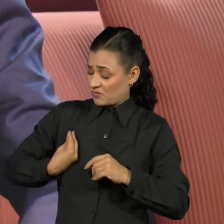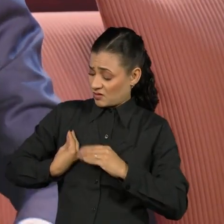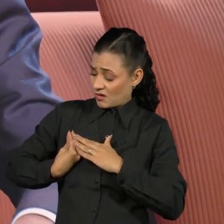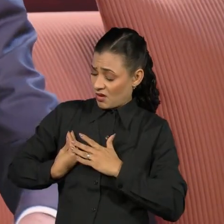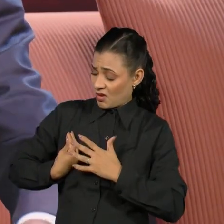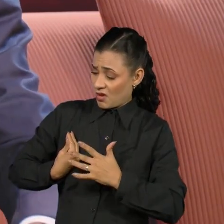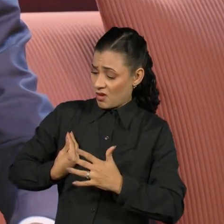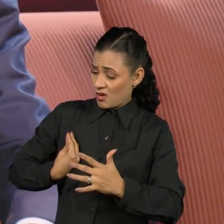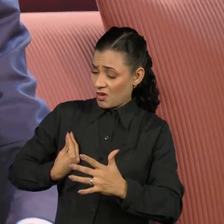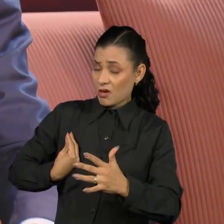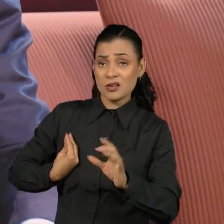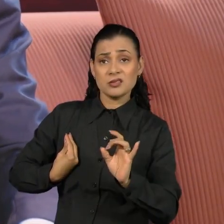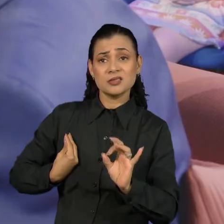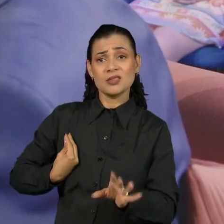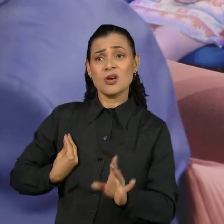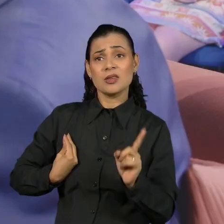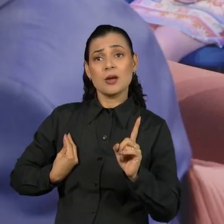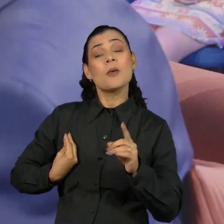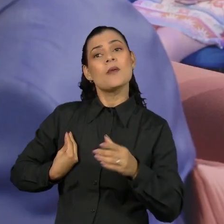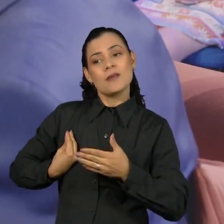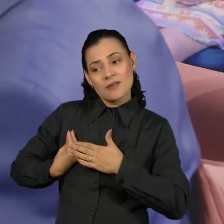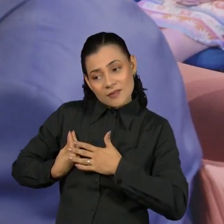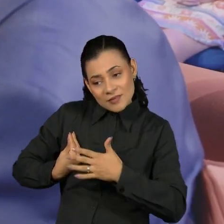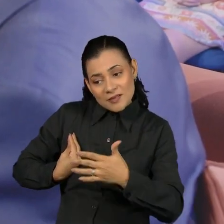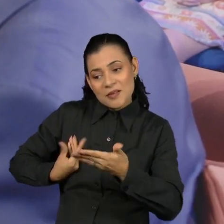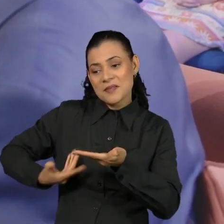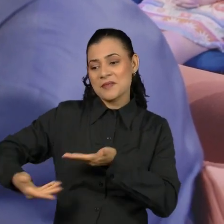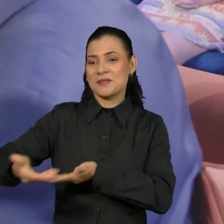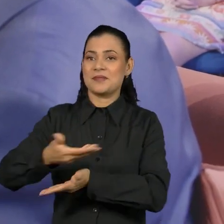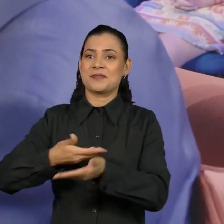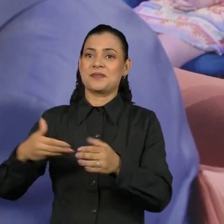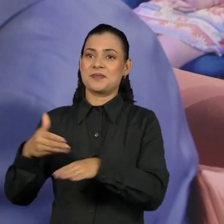e participar. Antes da política, ou junto com a